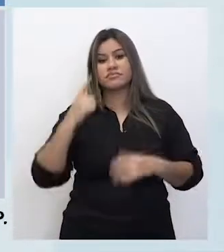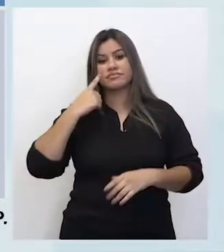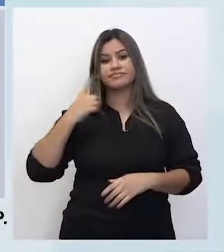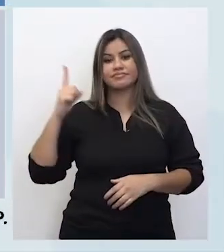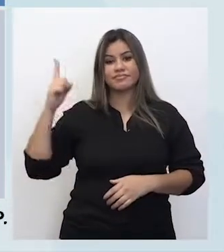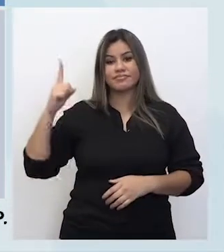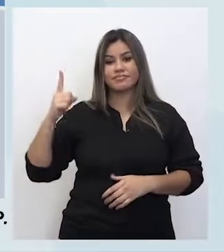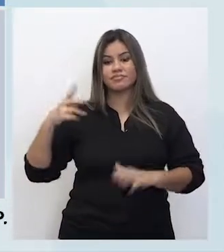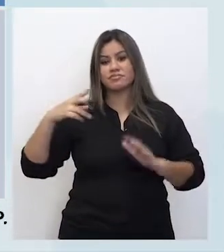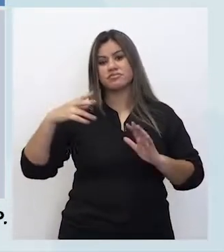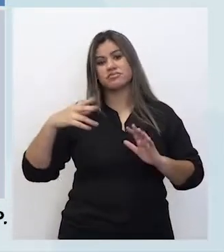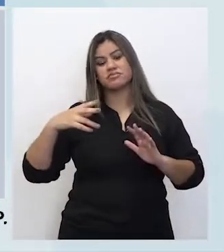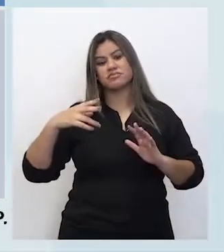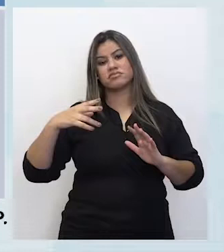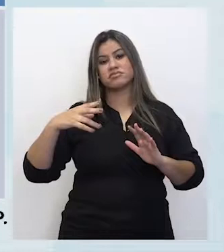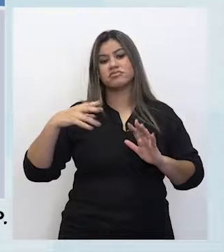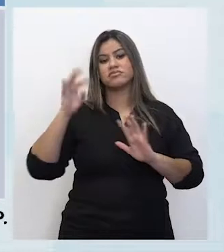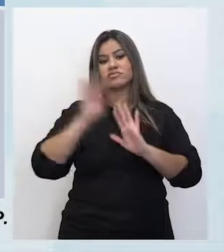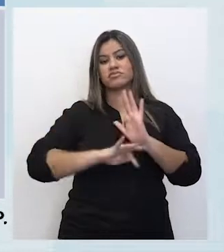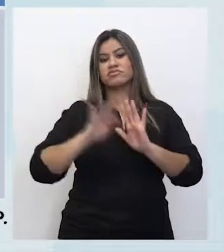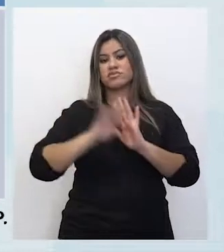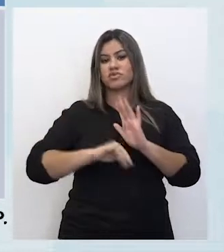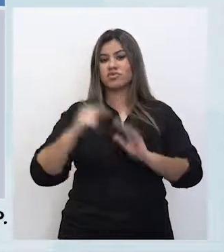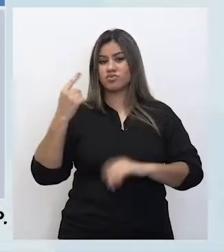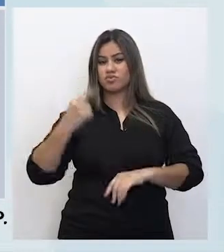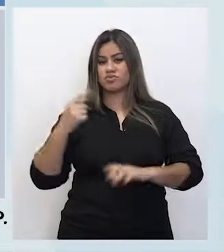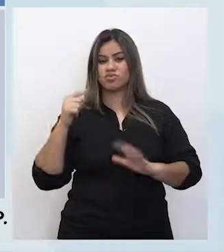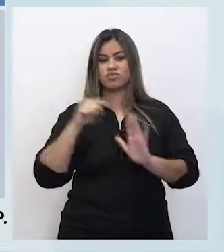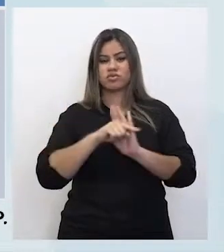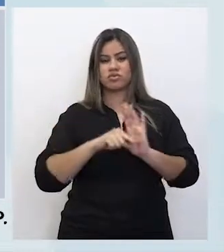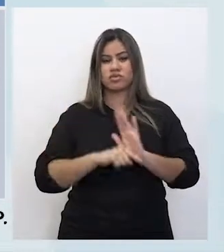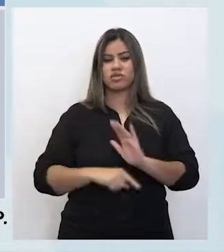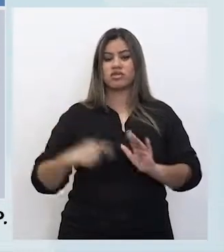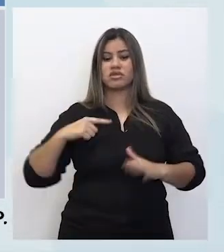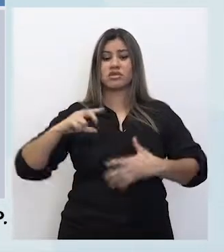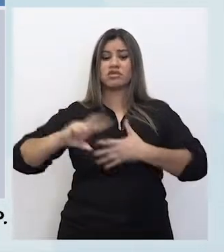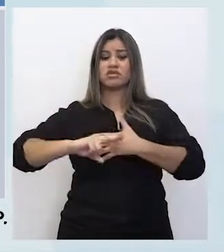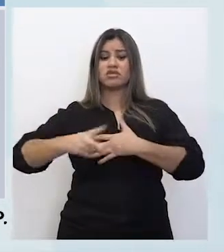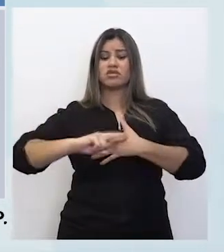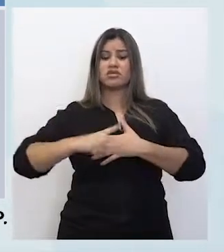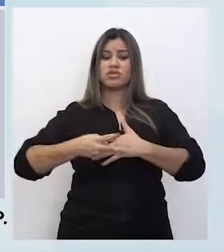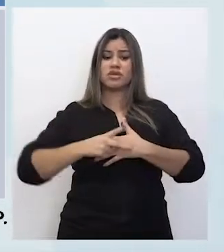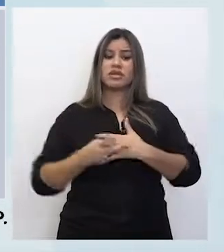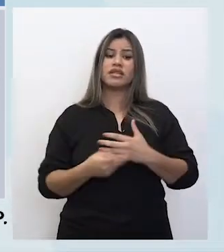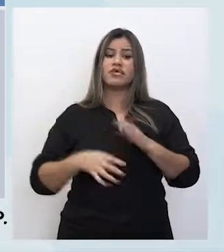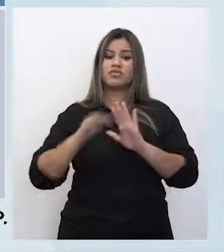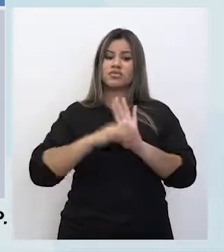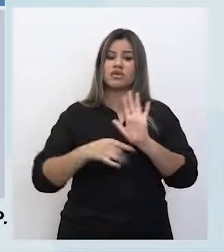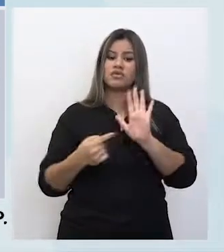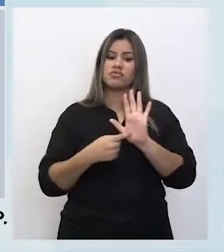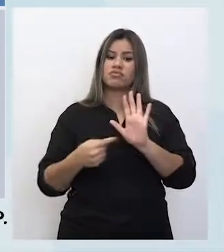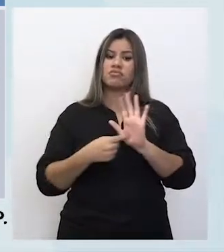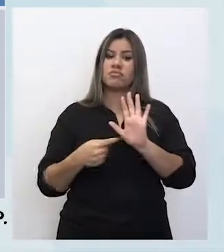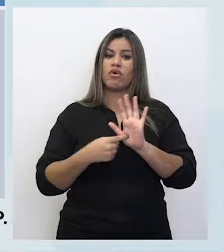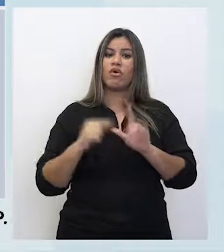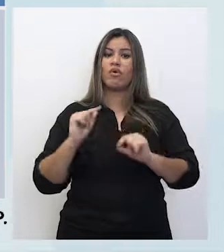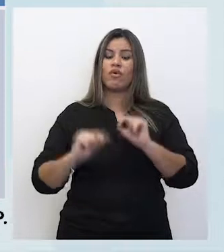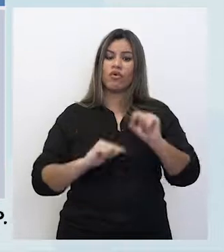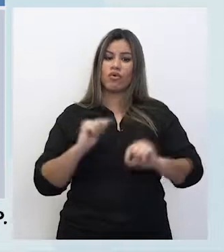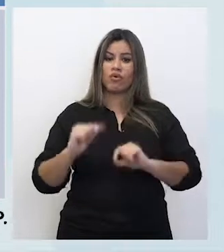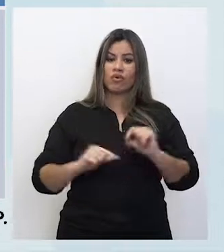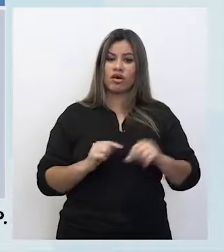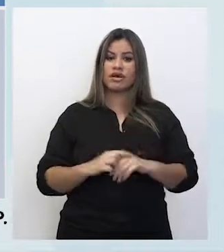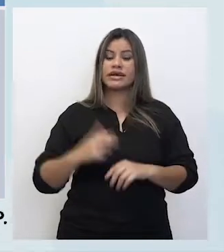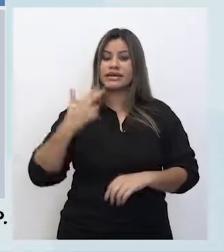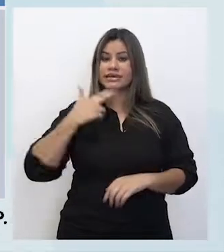a leitura e análise do texto 1, a gente apontar as principais consequências. E aí o texto aponta essas consequências dizendo que